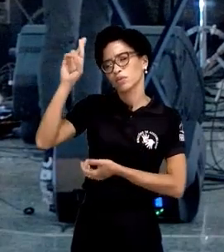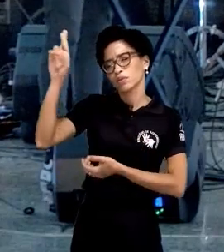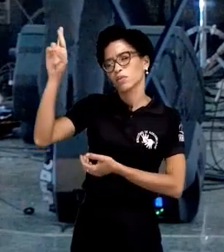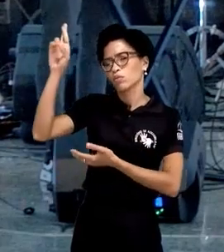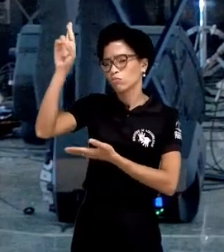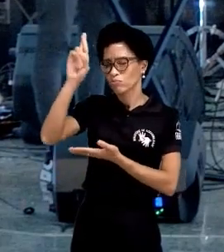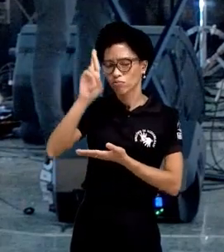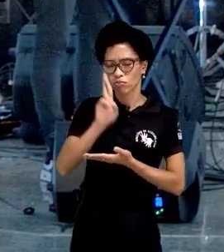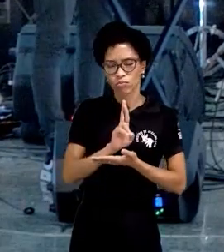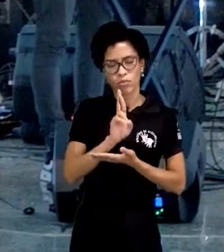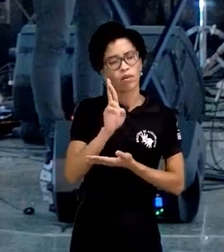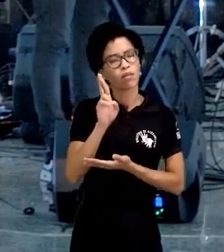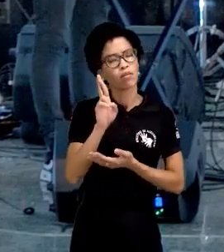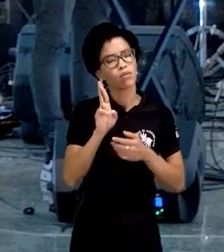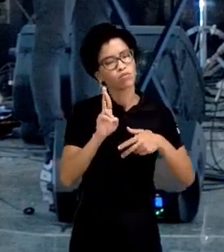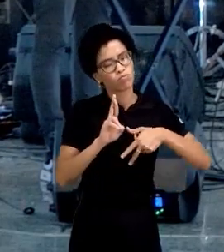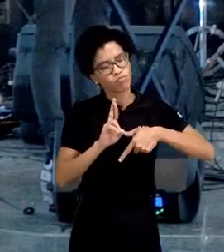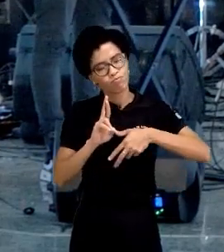corações.